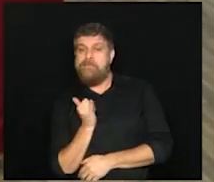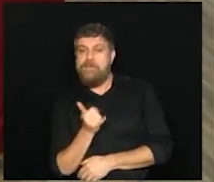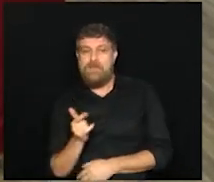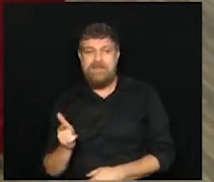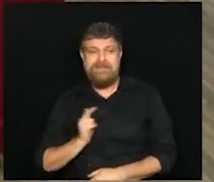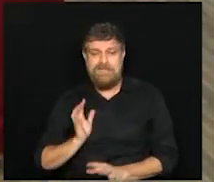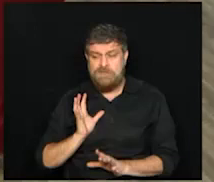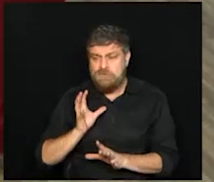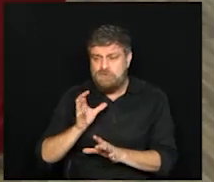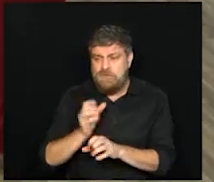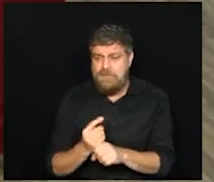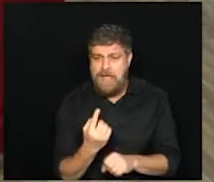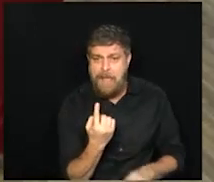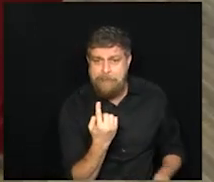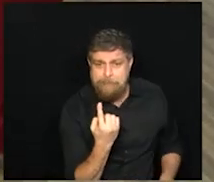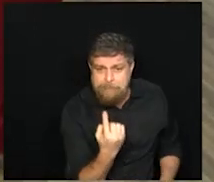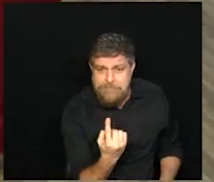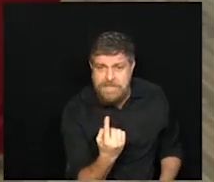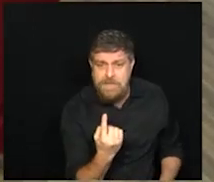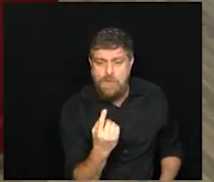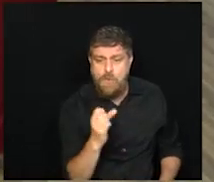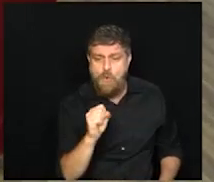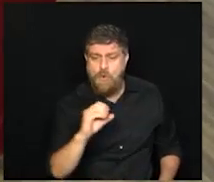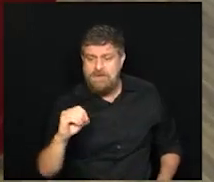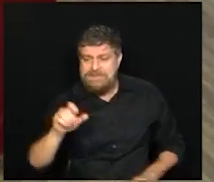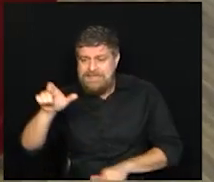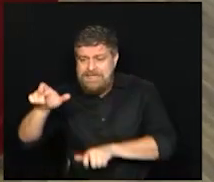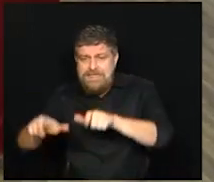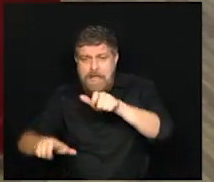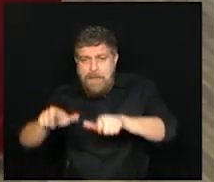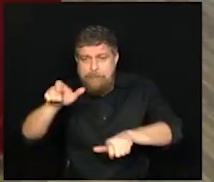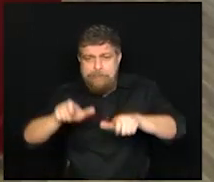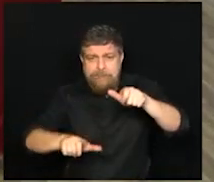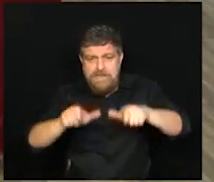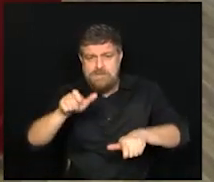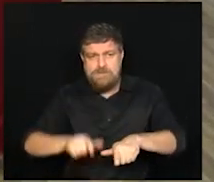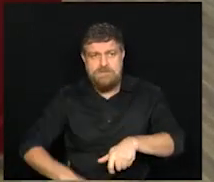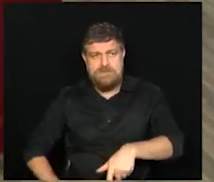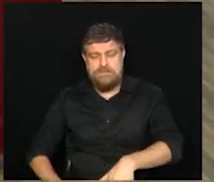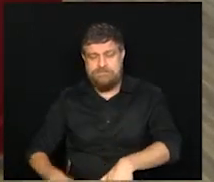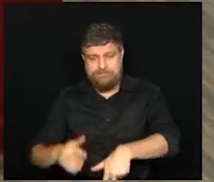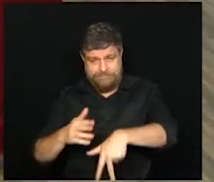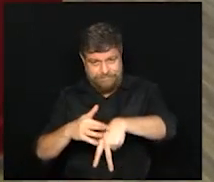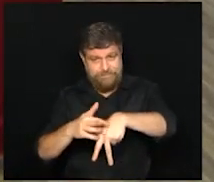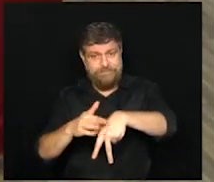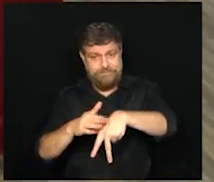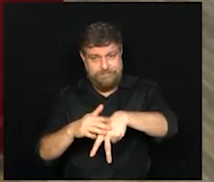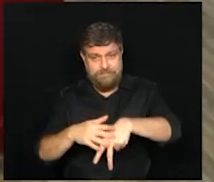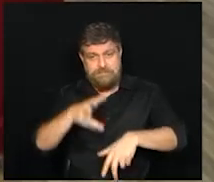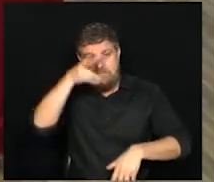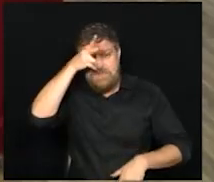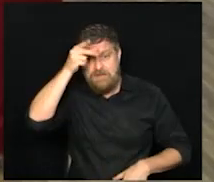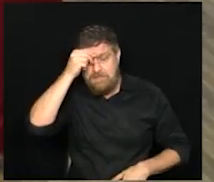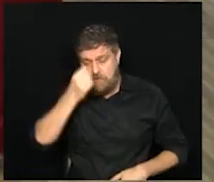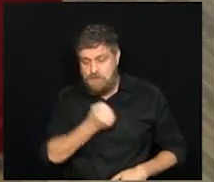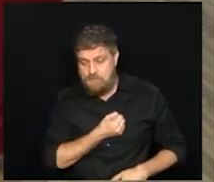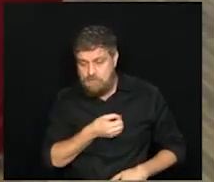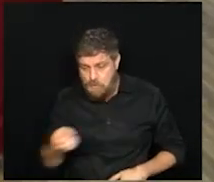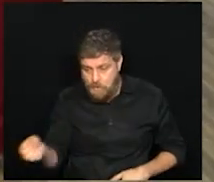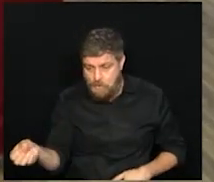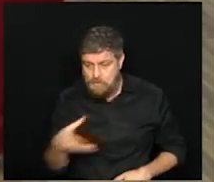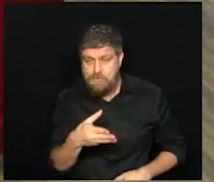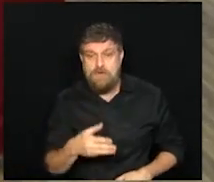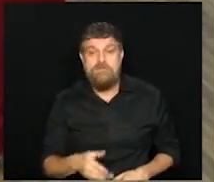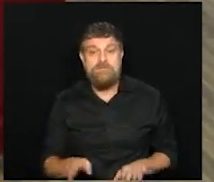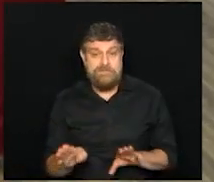mais de 1.800 casos que foram atualizados pela Prefeitura de Campinas por conta do feriado e do fim